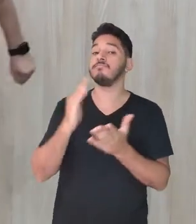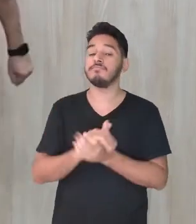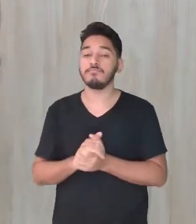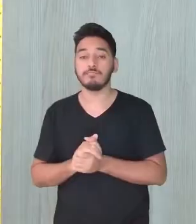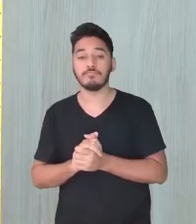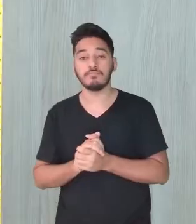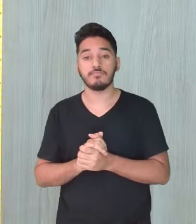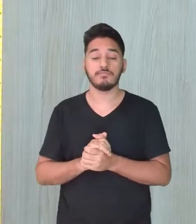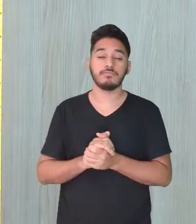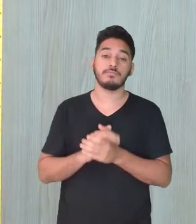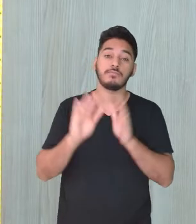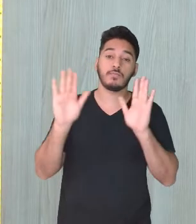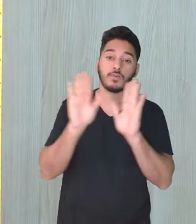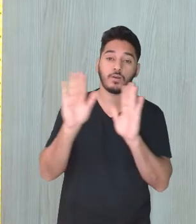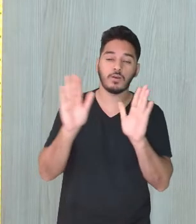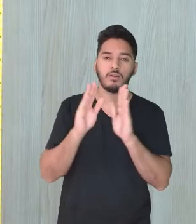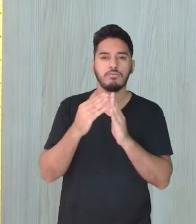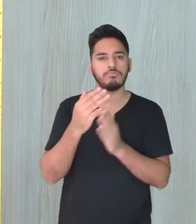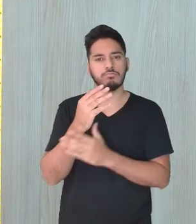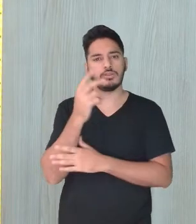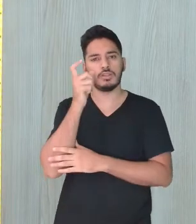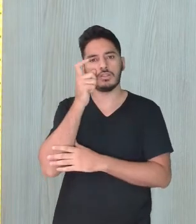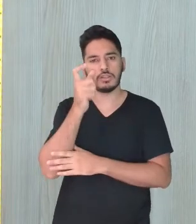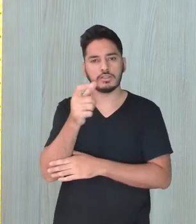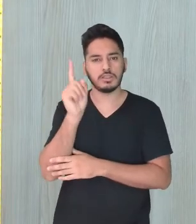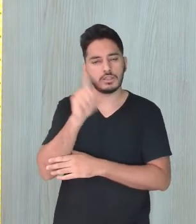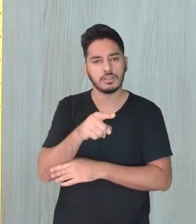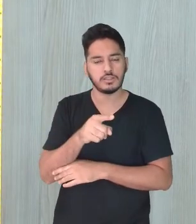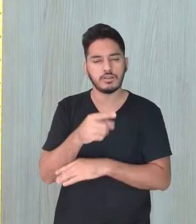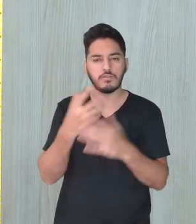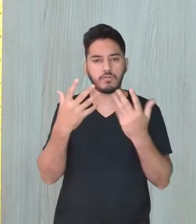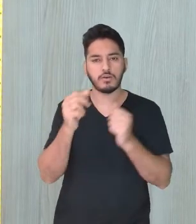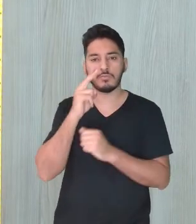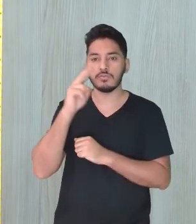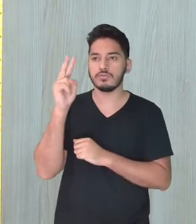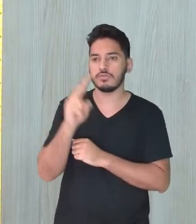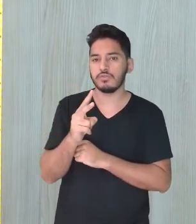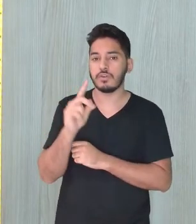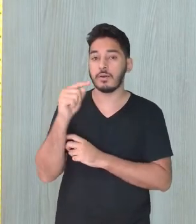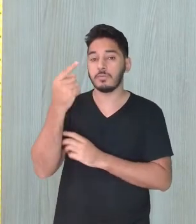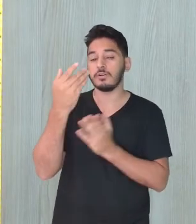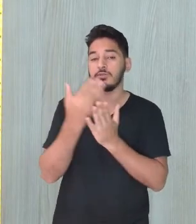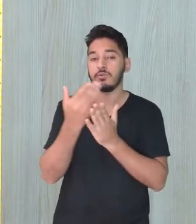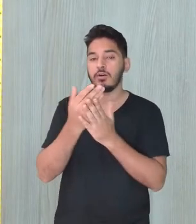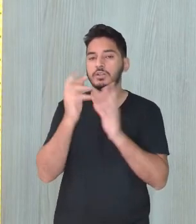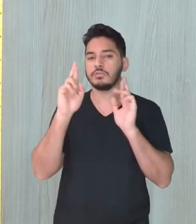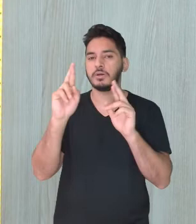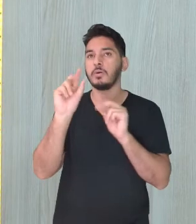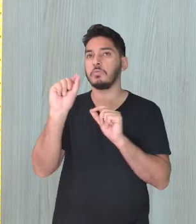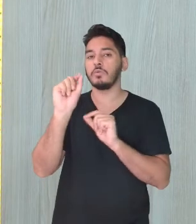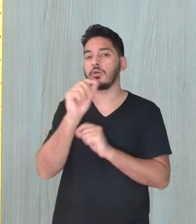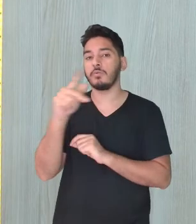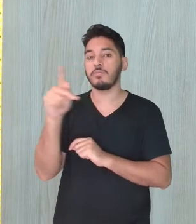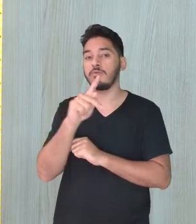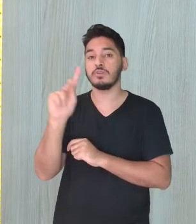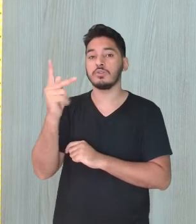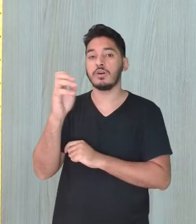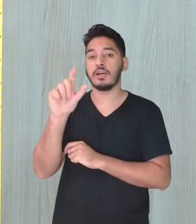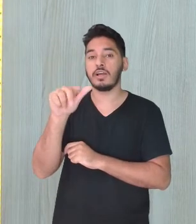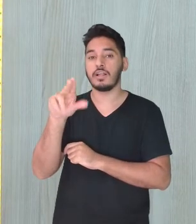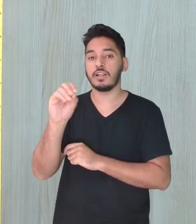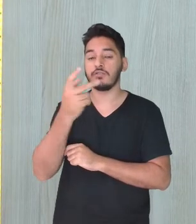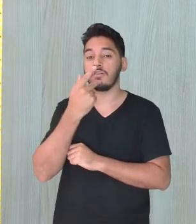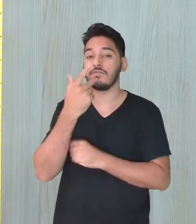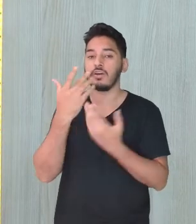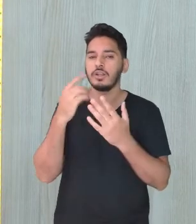considerações. Gente, ó que coisa interessante, né? Vamos ver aí a próxima aula, esperar o que é que o professor Helena tem pra gente, esse